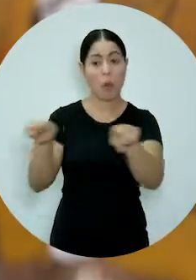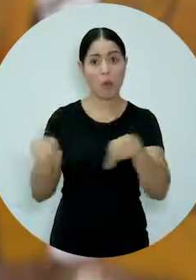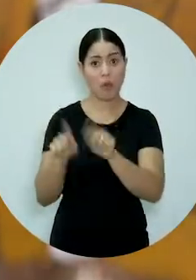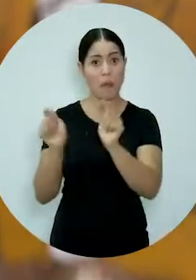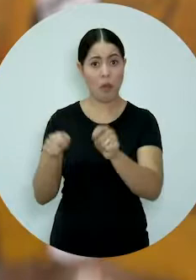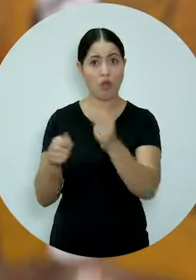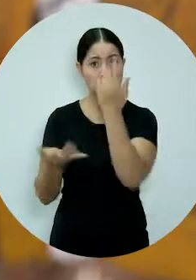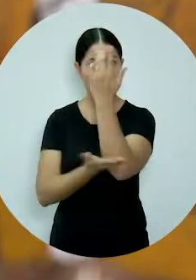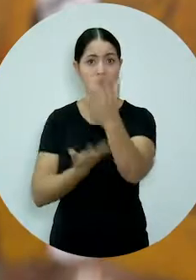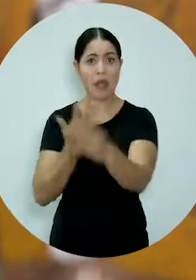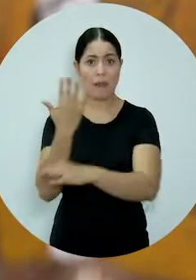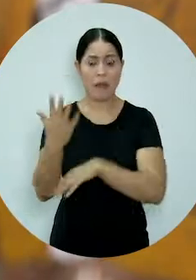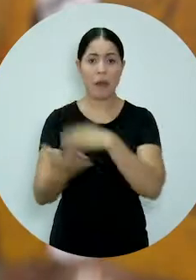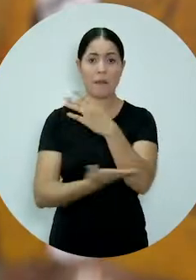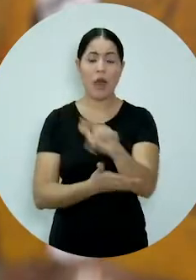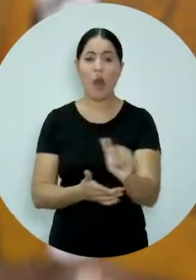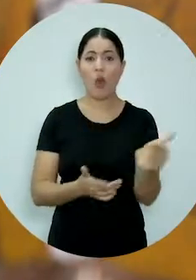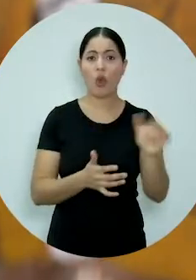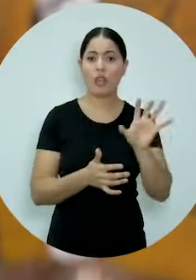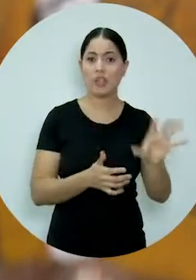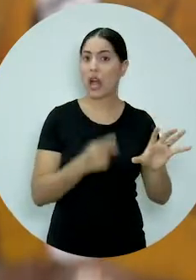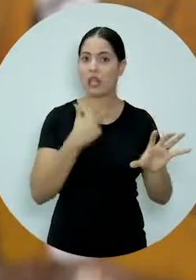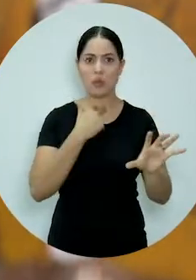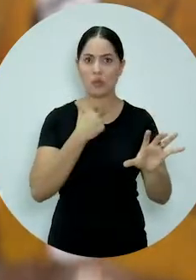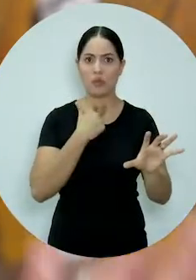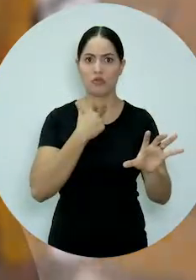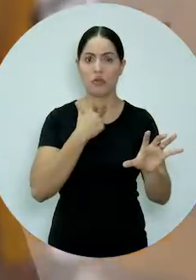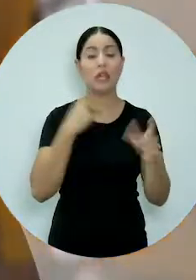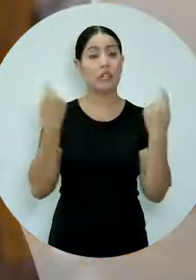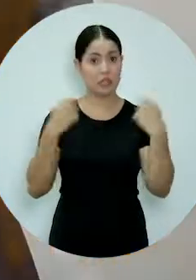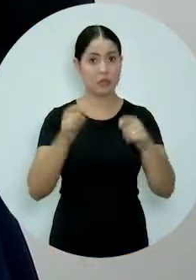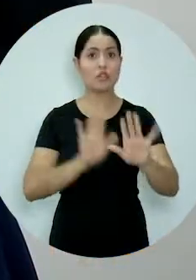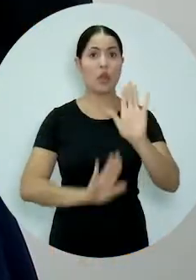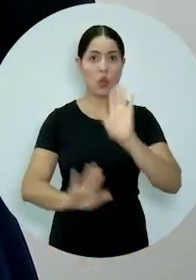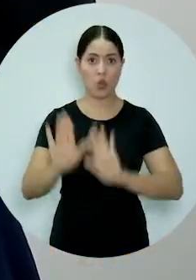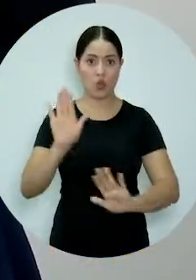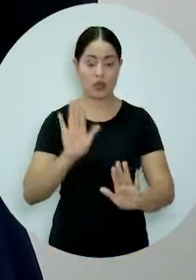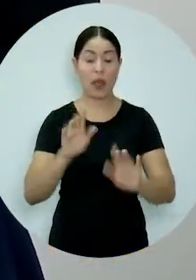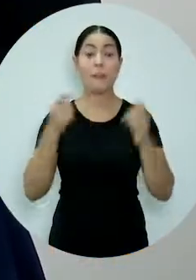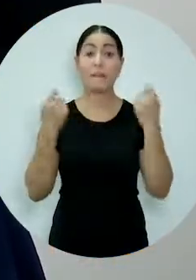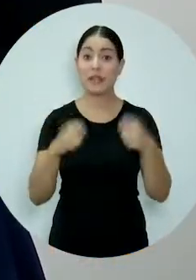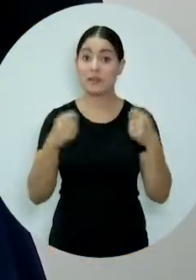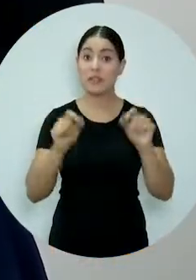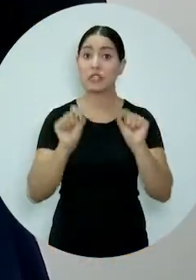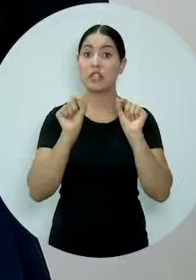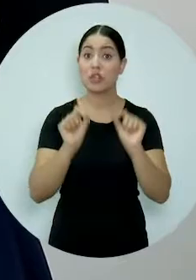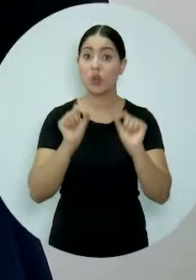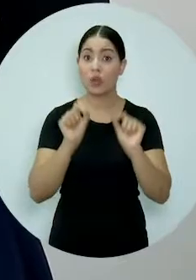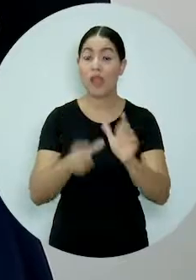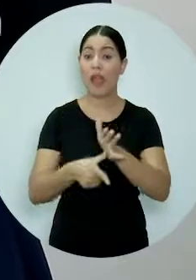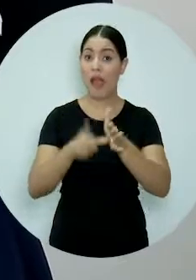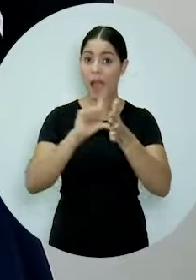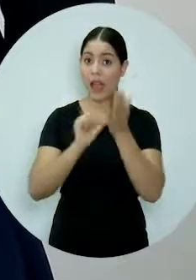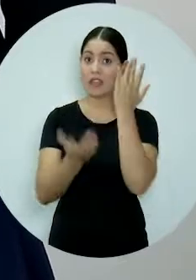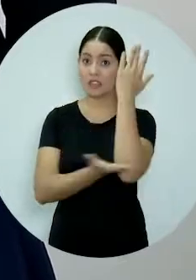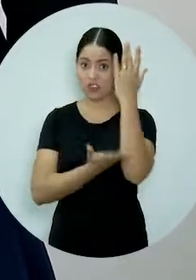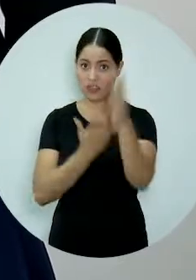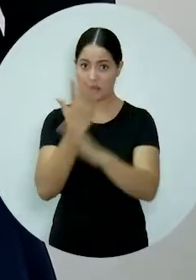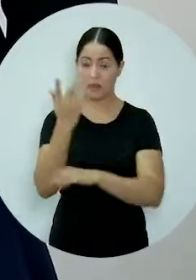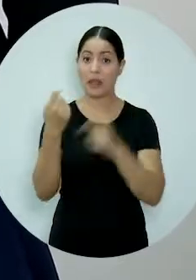é possível desmatar em APPs, por exemplo, mas nós podemos desmatar em outras áreas, desde que se peça